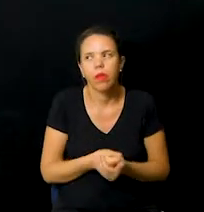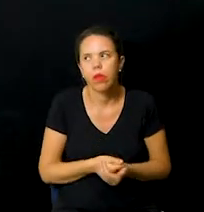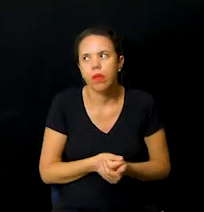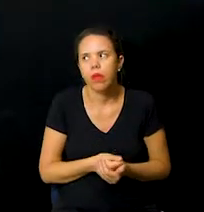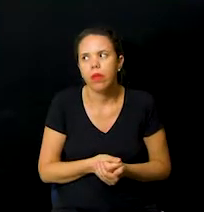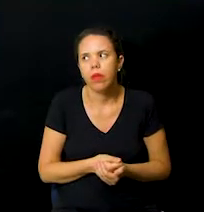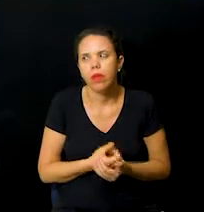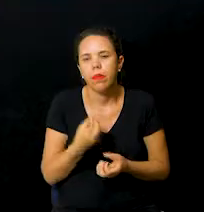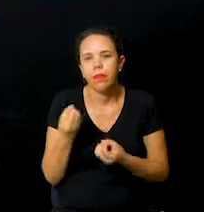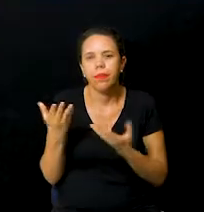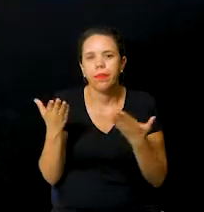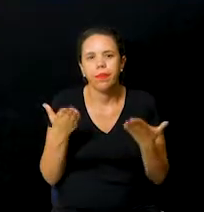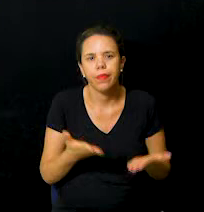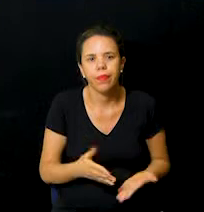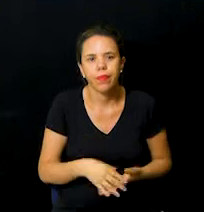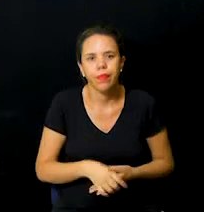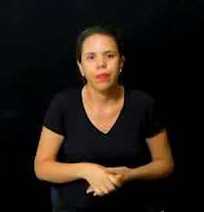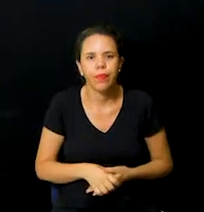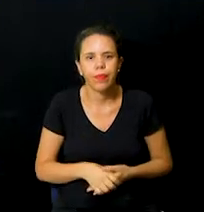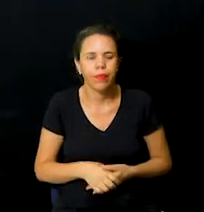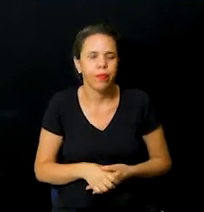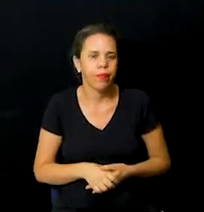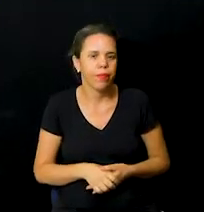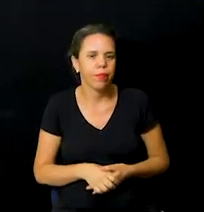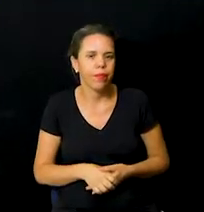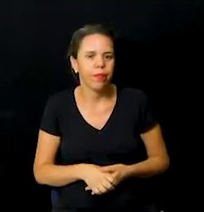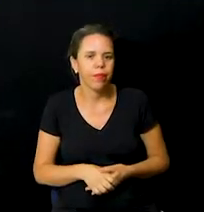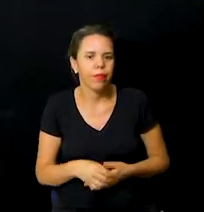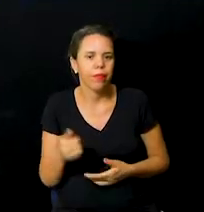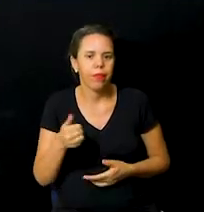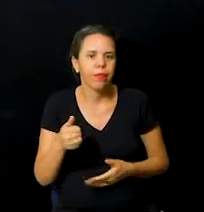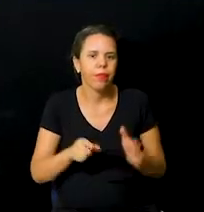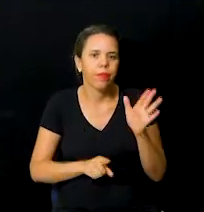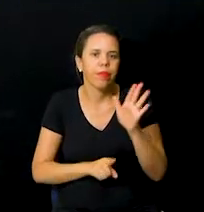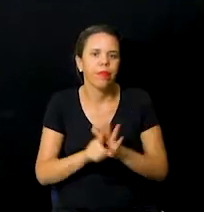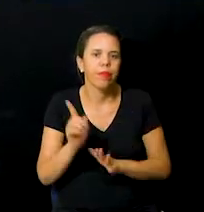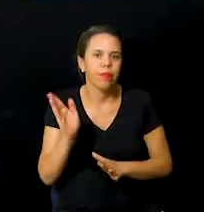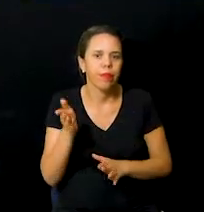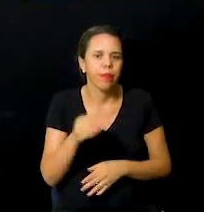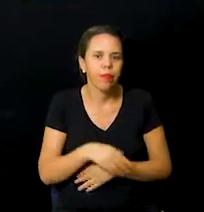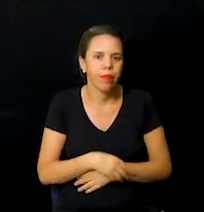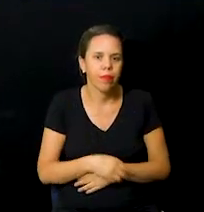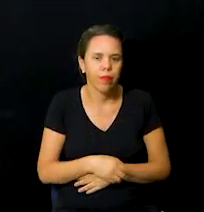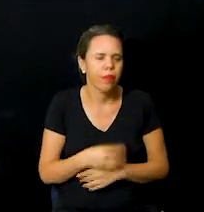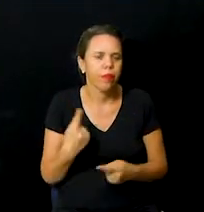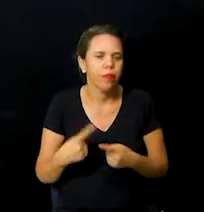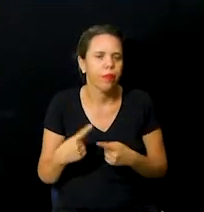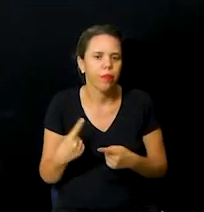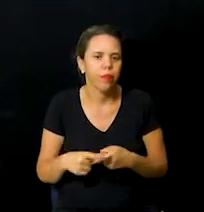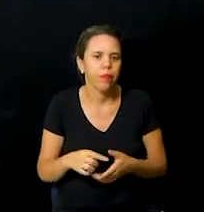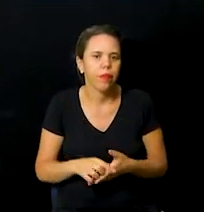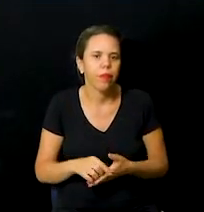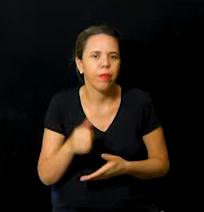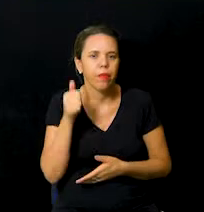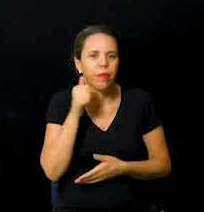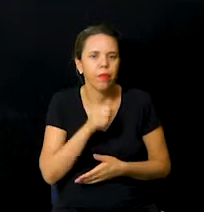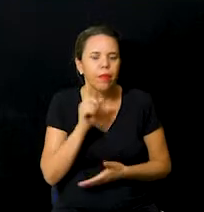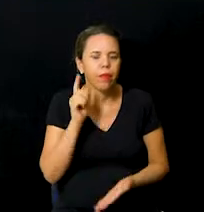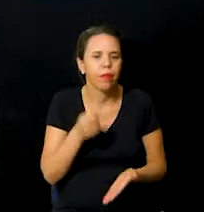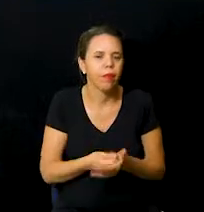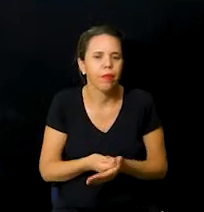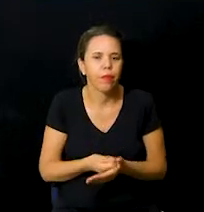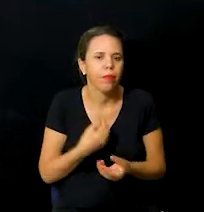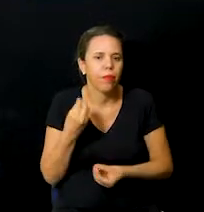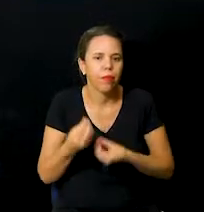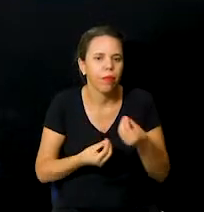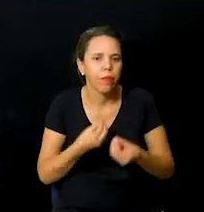que Decidem. Priscila, seja bem-vinda. E a minha primeira pergunta já é: por que